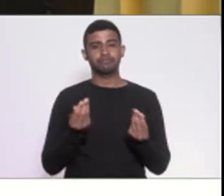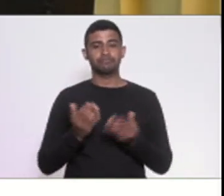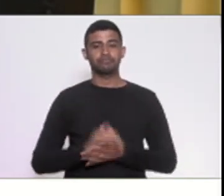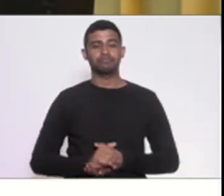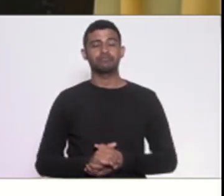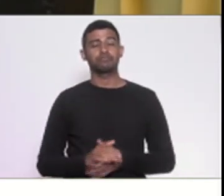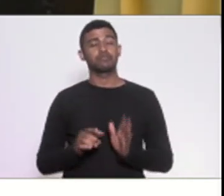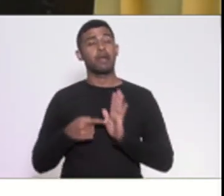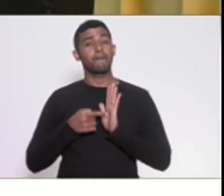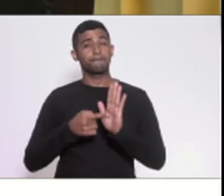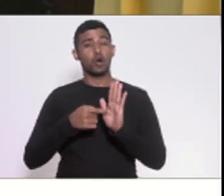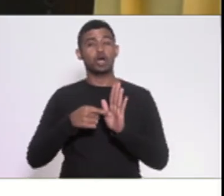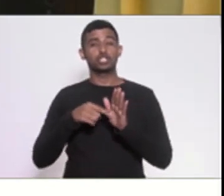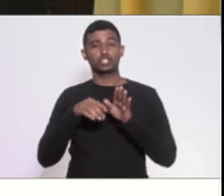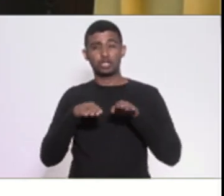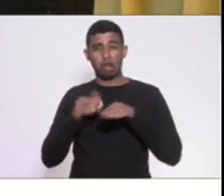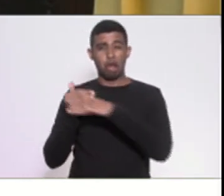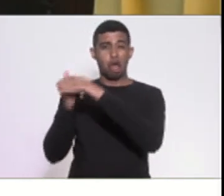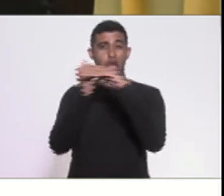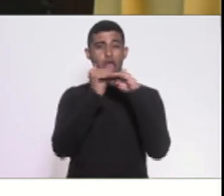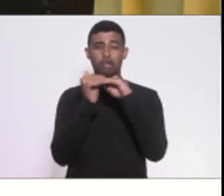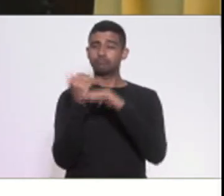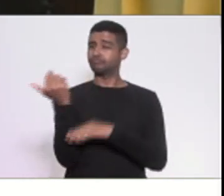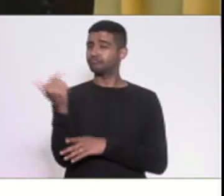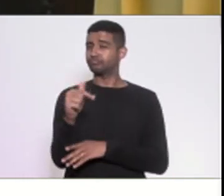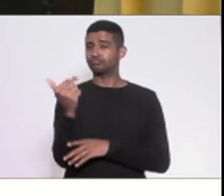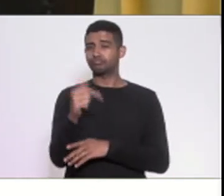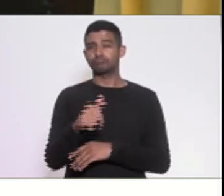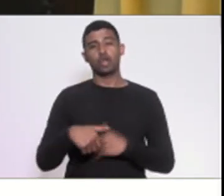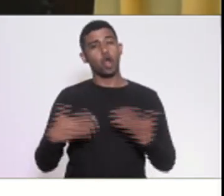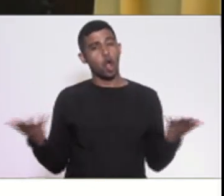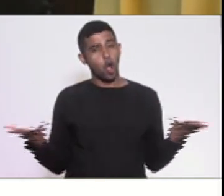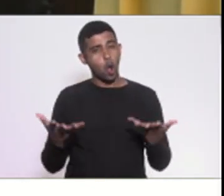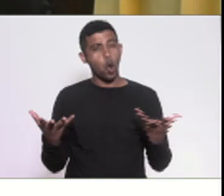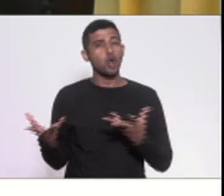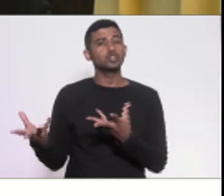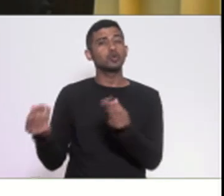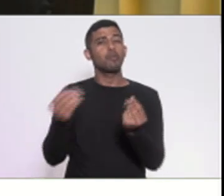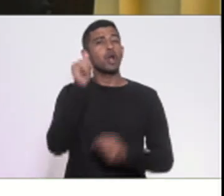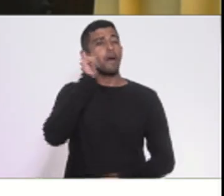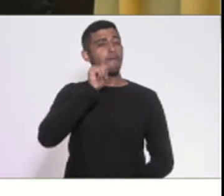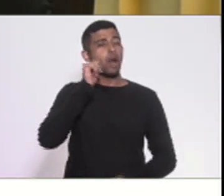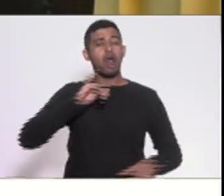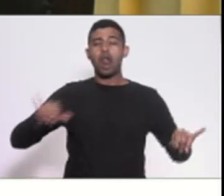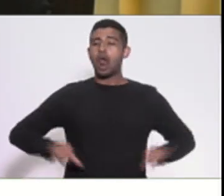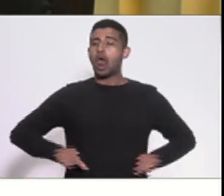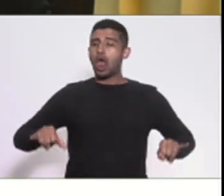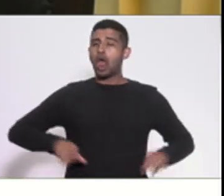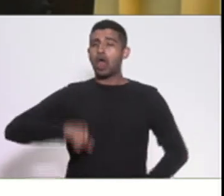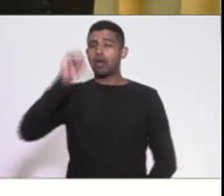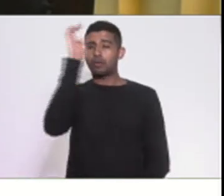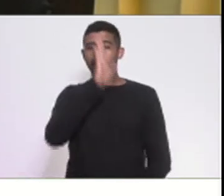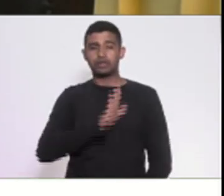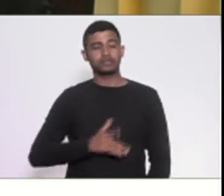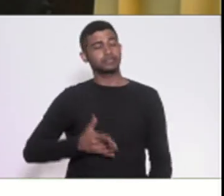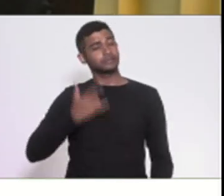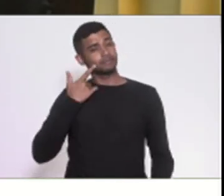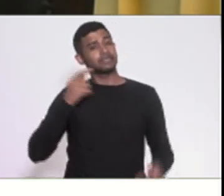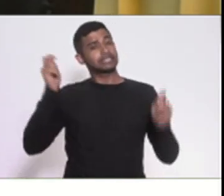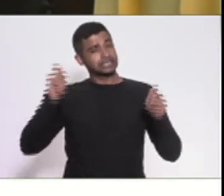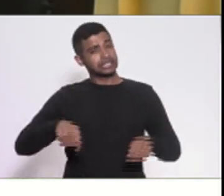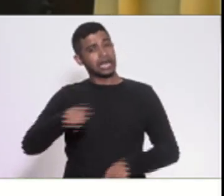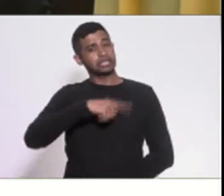retrato cruel da desigualdade, que ainda hoje marca a vida das mulheres em nosso país, é muito rico e